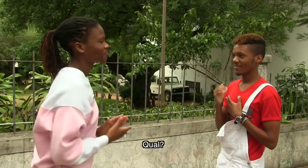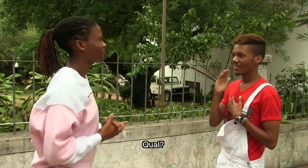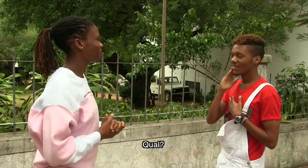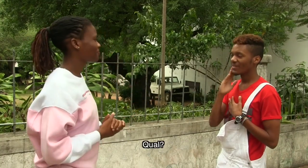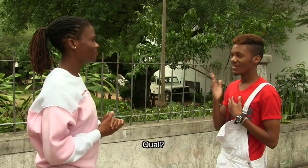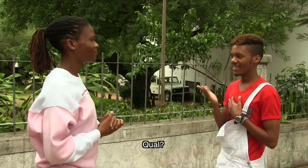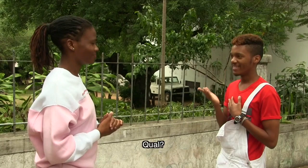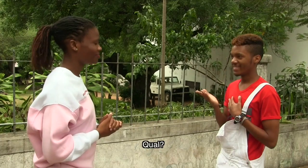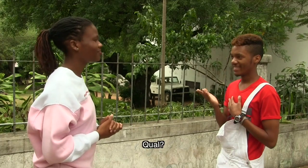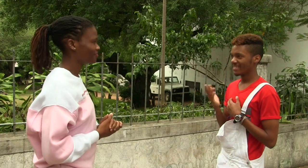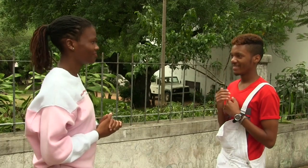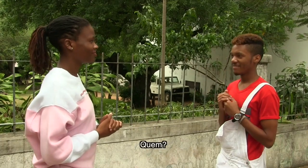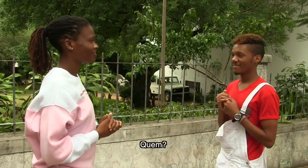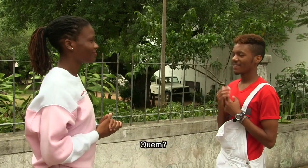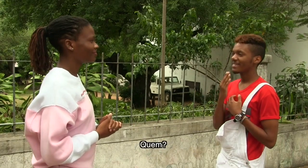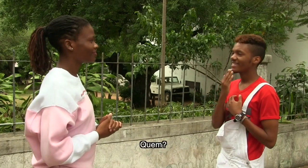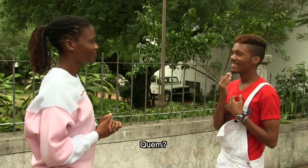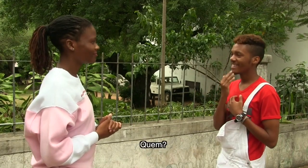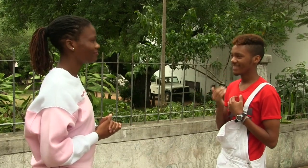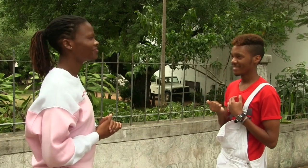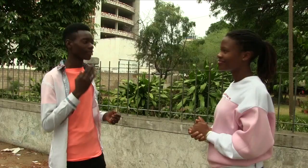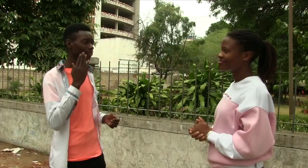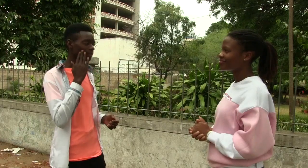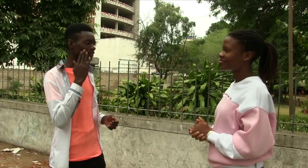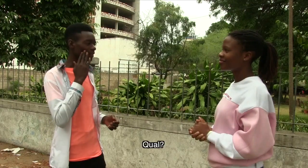Qual? Quem?